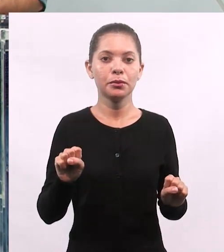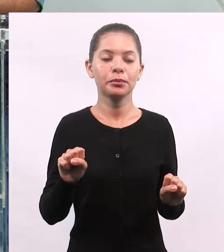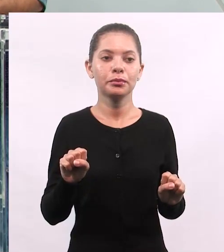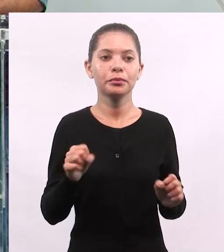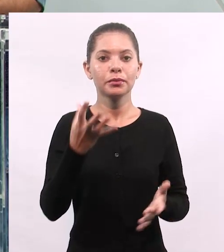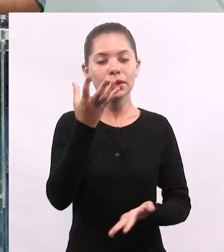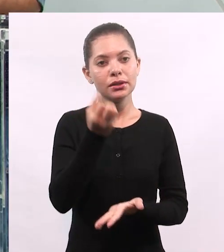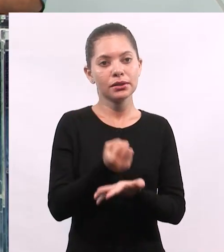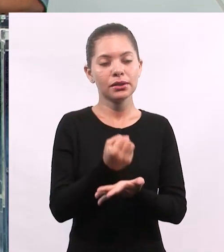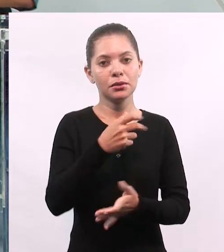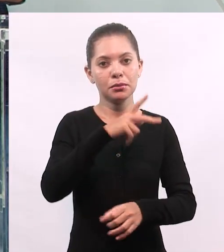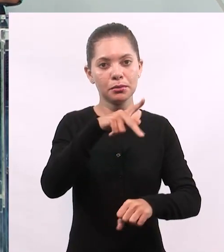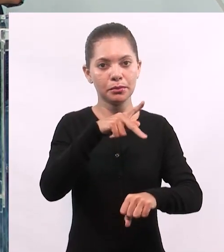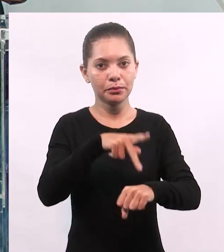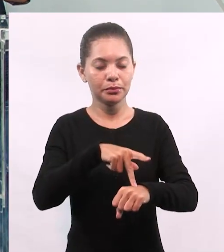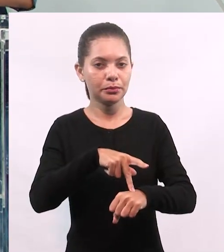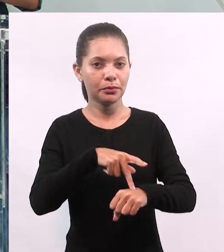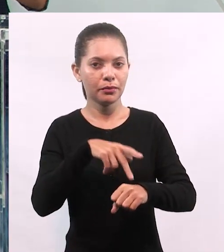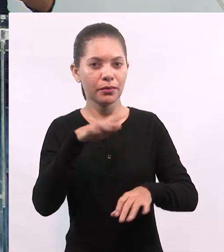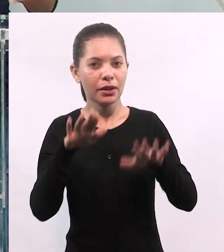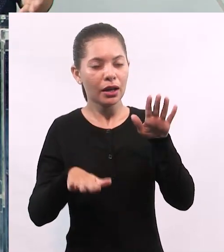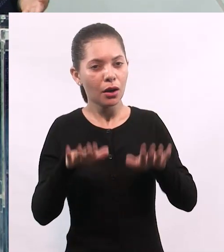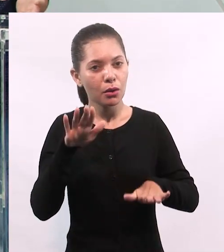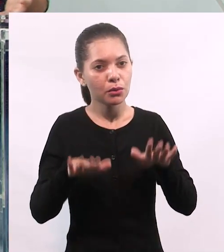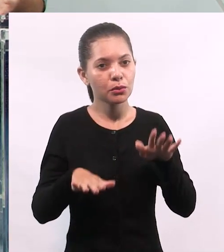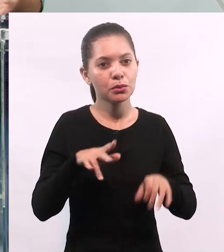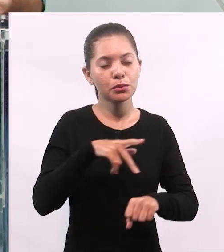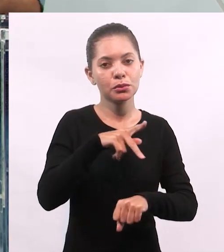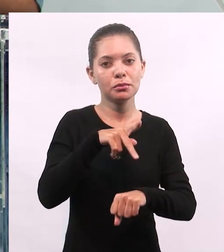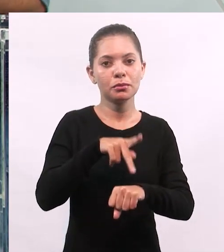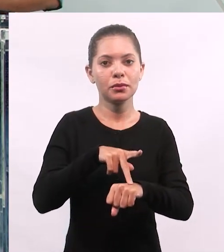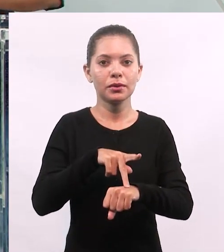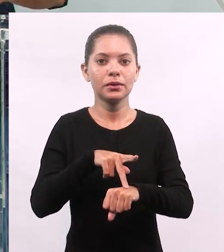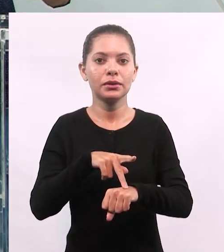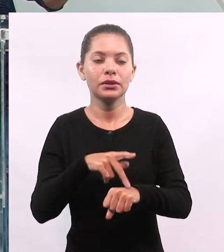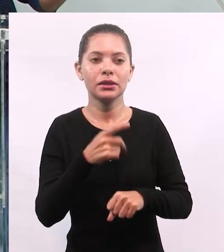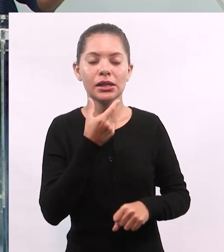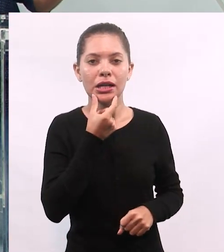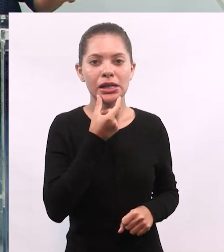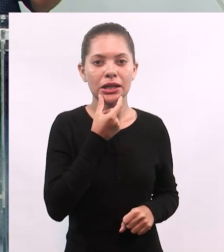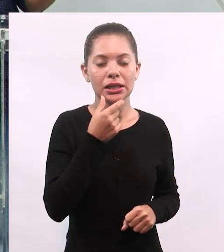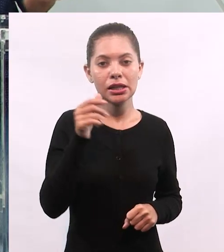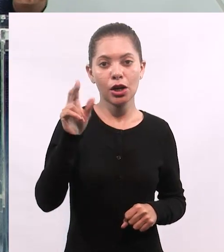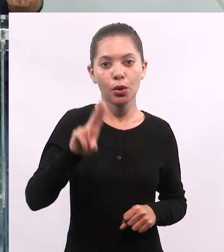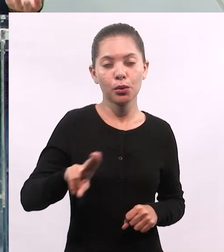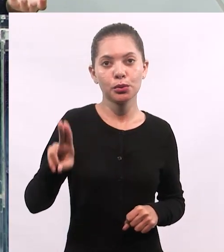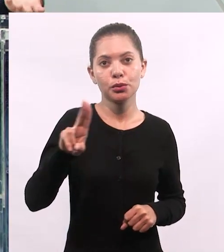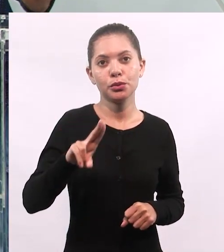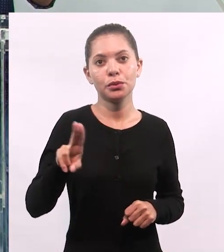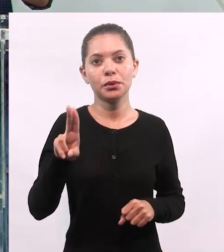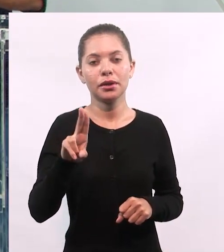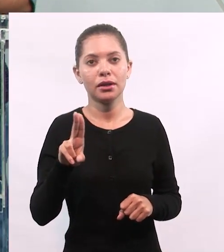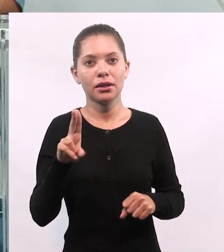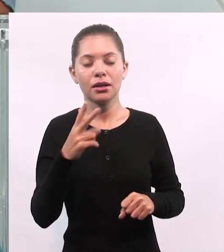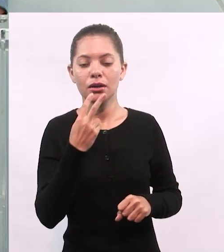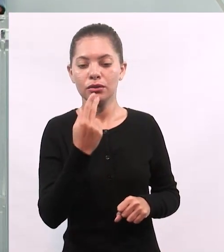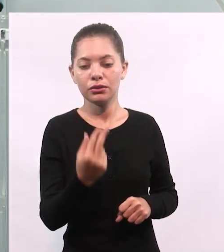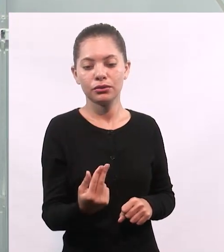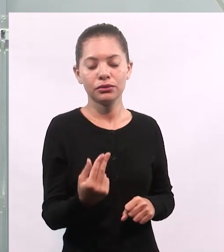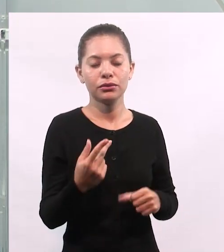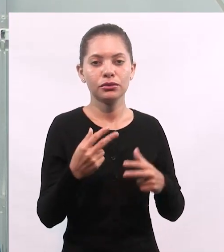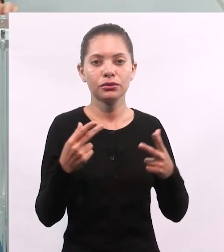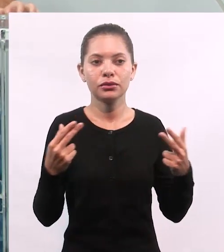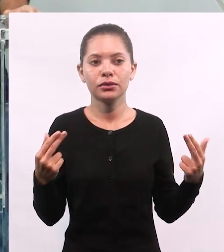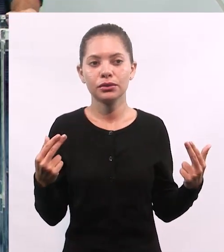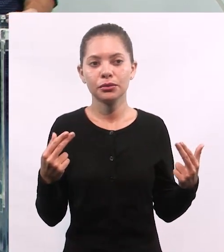pela maioria dos países. Em exceção, alguns países, principalmente os de línguas inglesas, que utilizam o sistema imperial britânico, que difere do